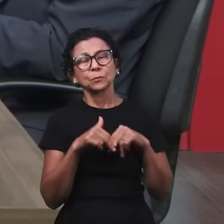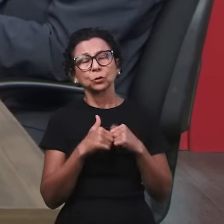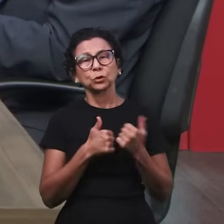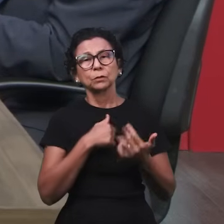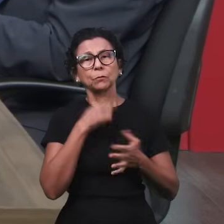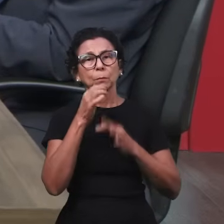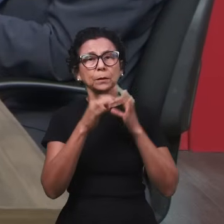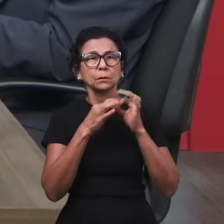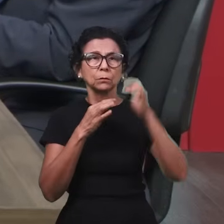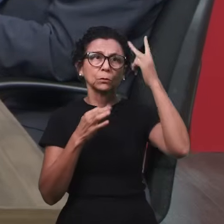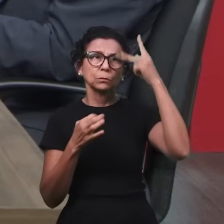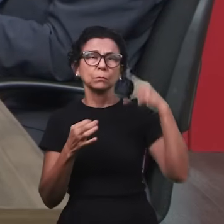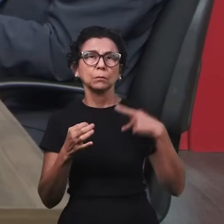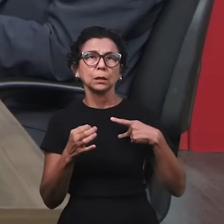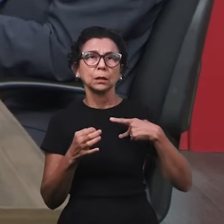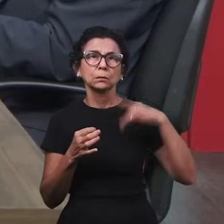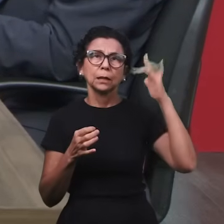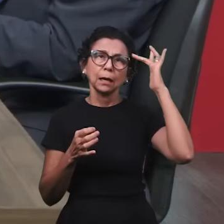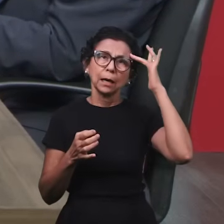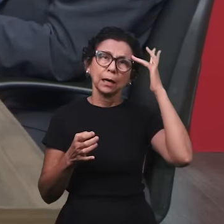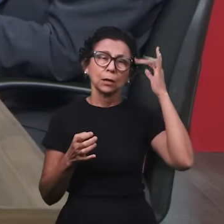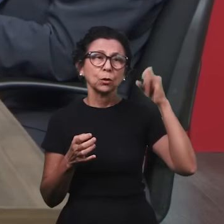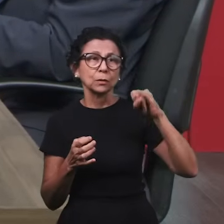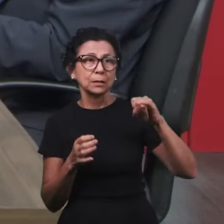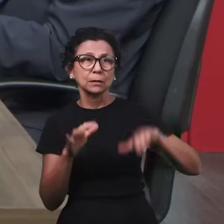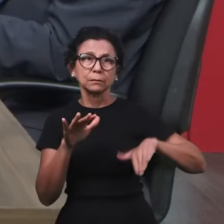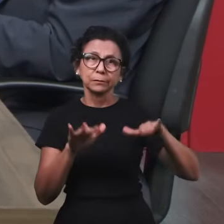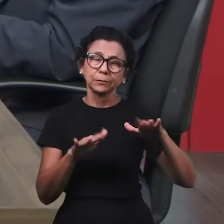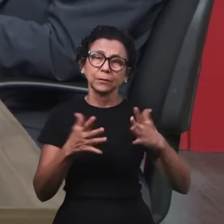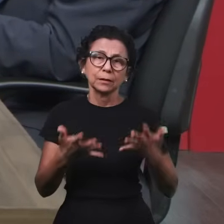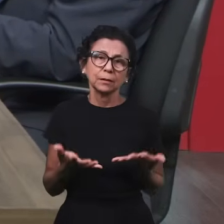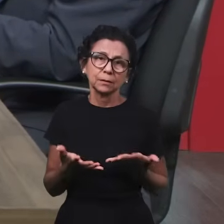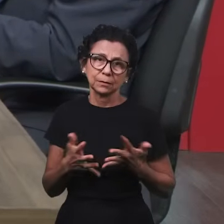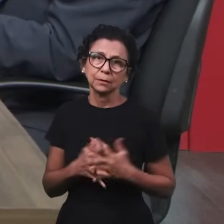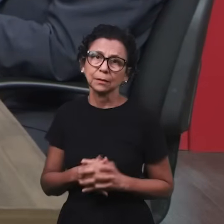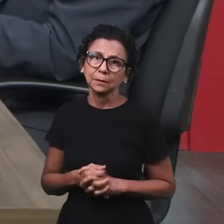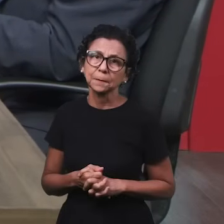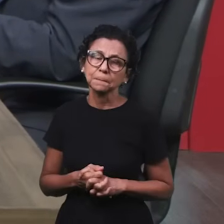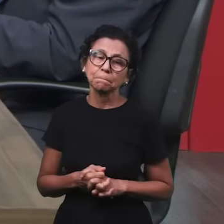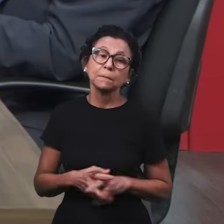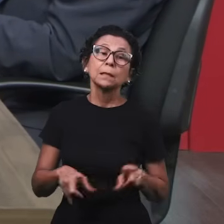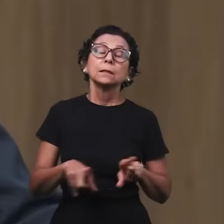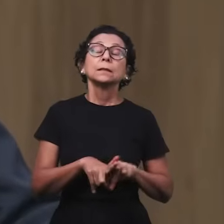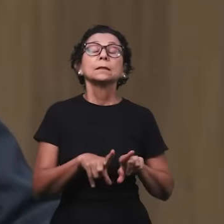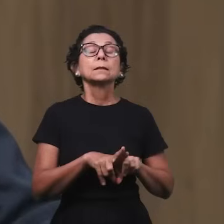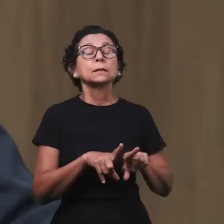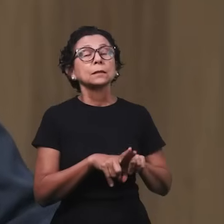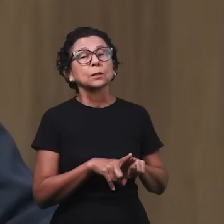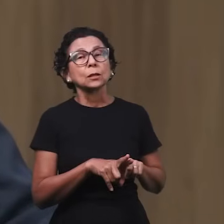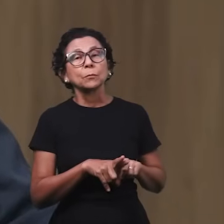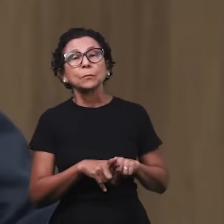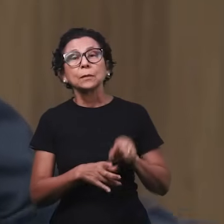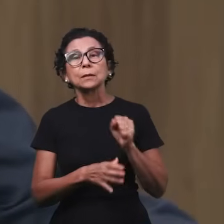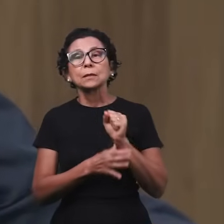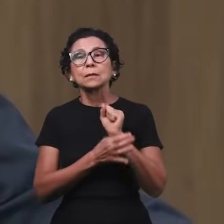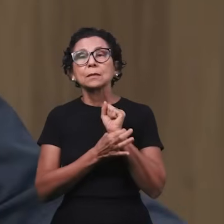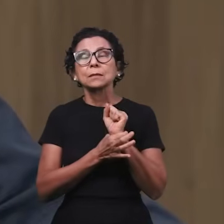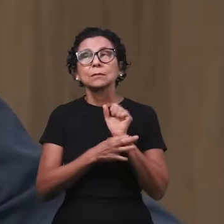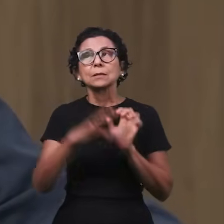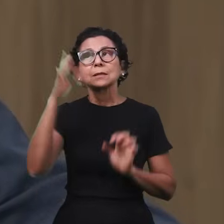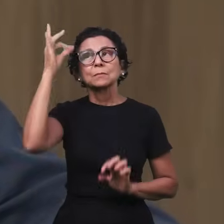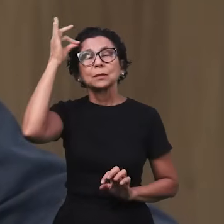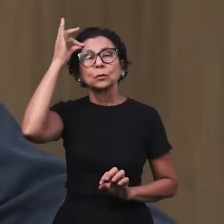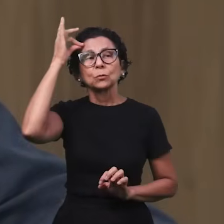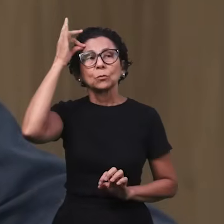da insegurança espiritual, né? As pessoas elas não têm mais segurança naquilo que Deus tem